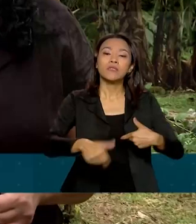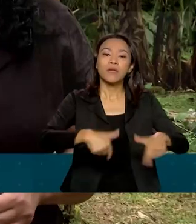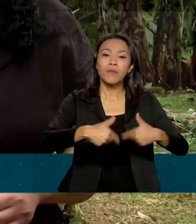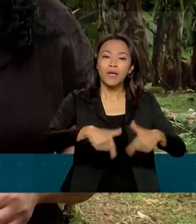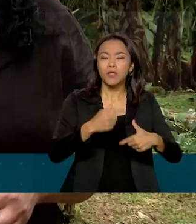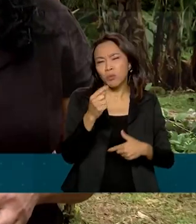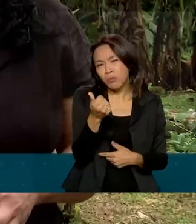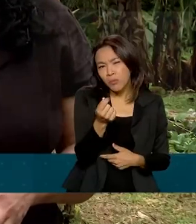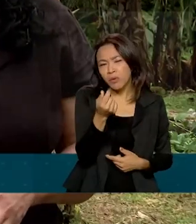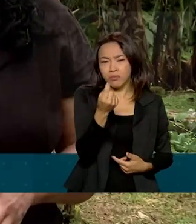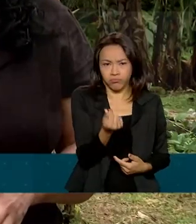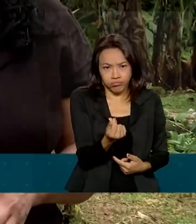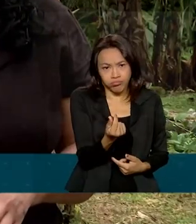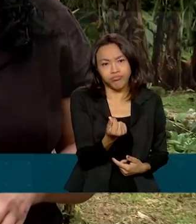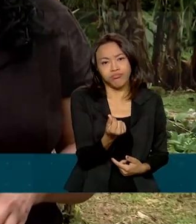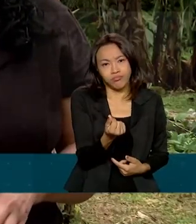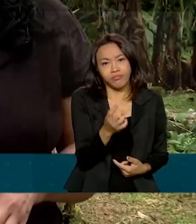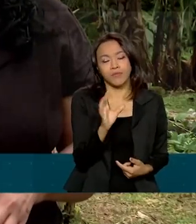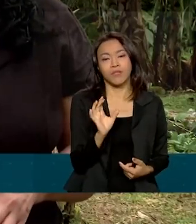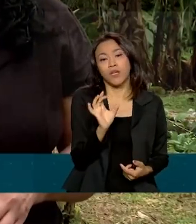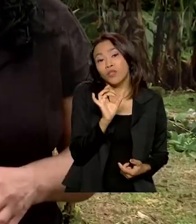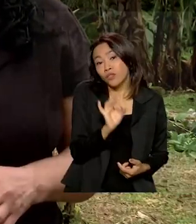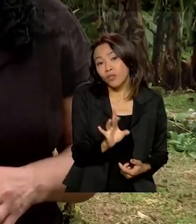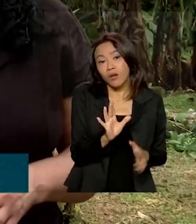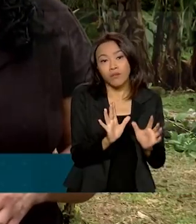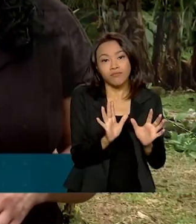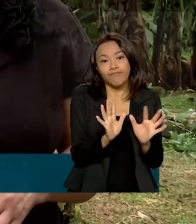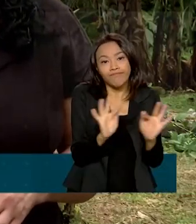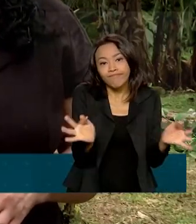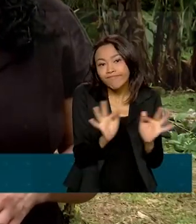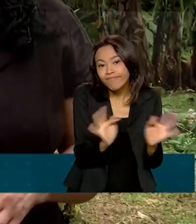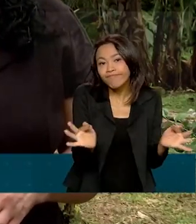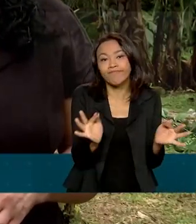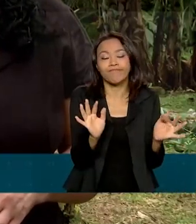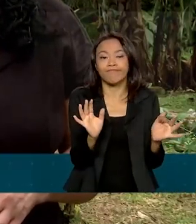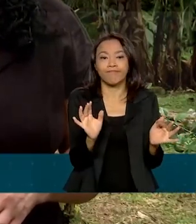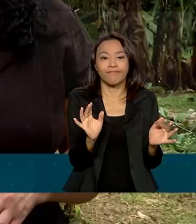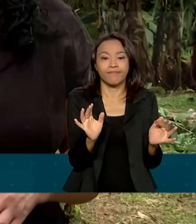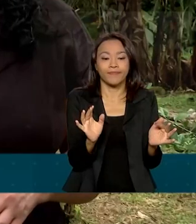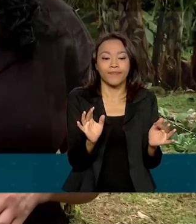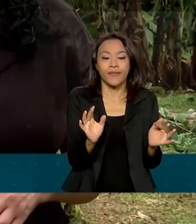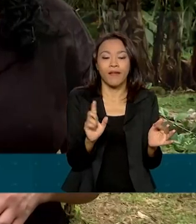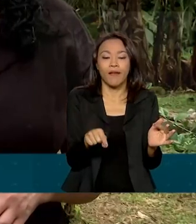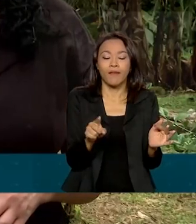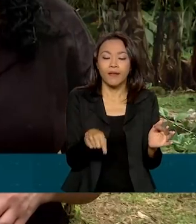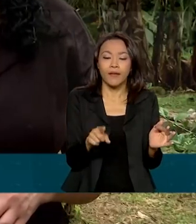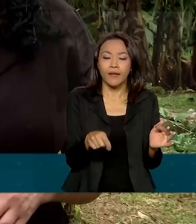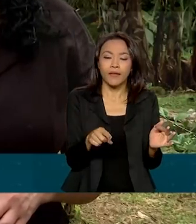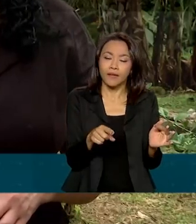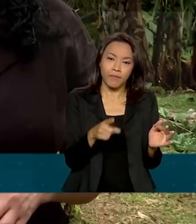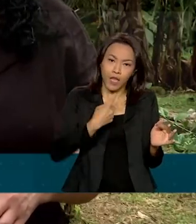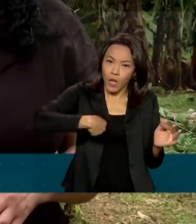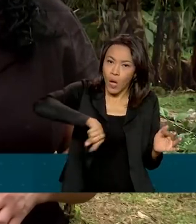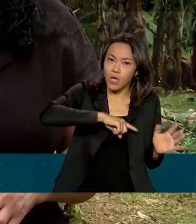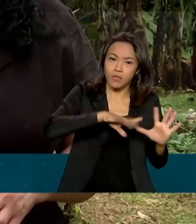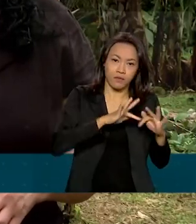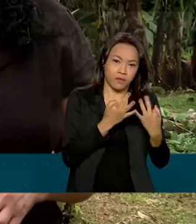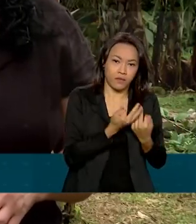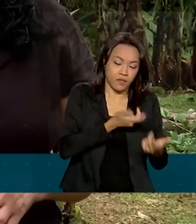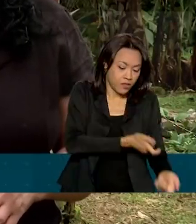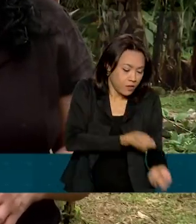com pouco recurso, então a gente está mexendo basicamente com o que é mais viável para nós, que é